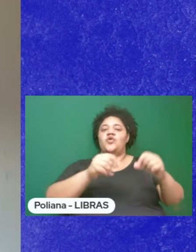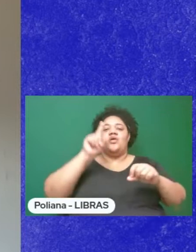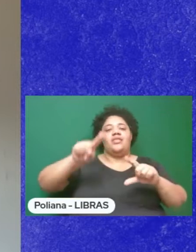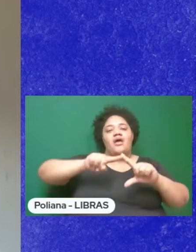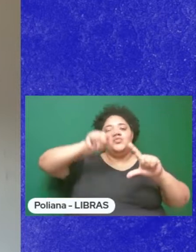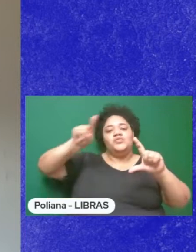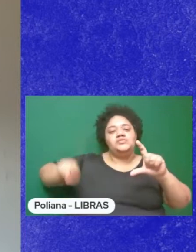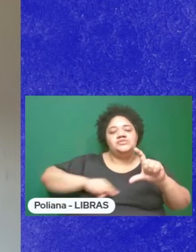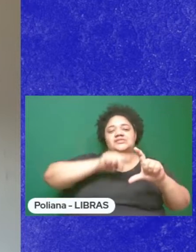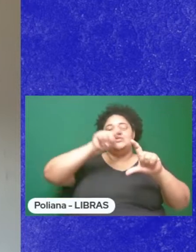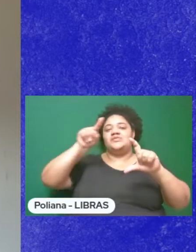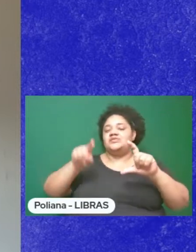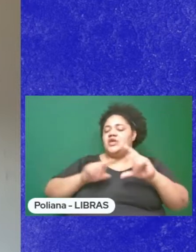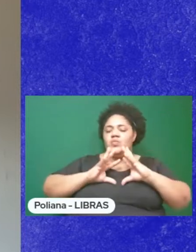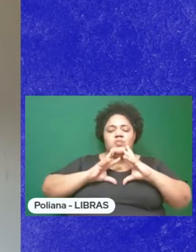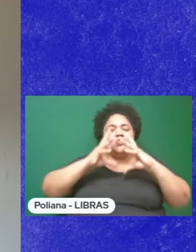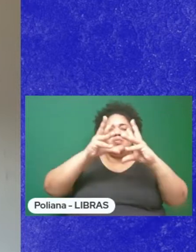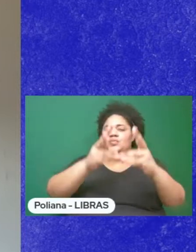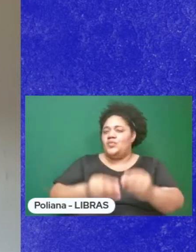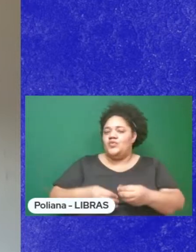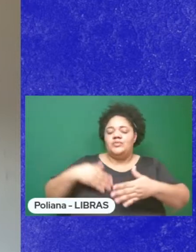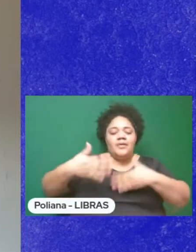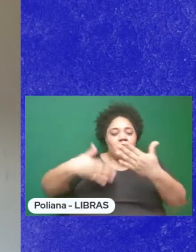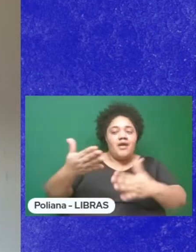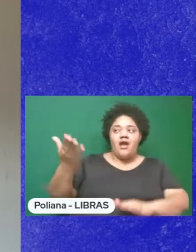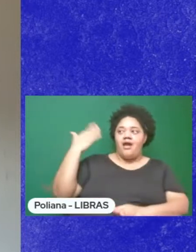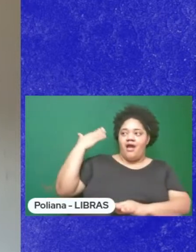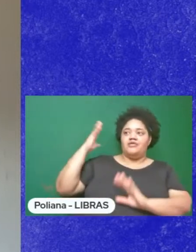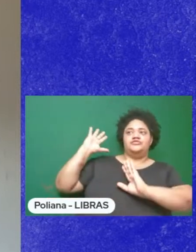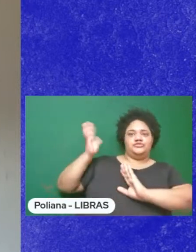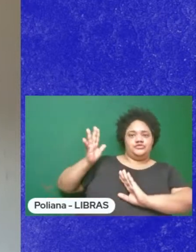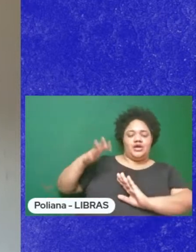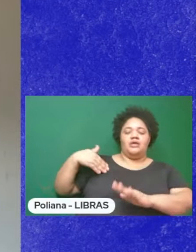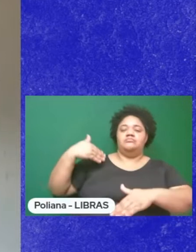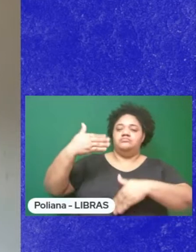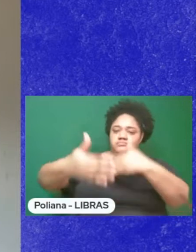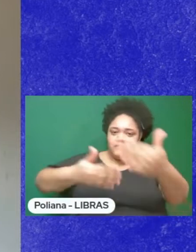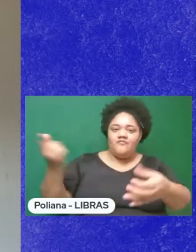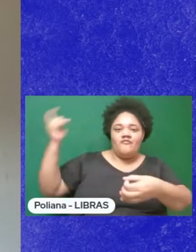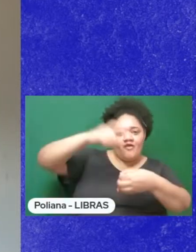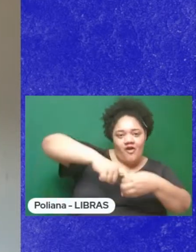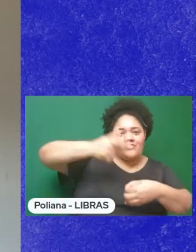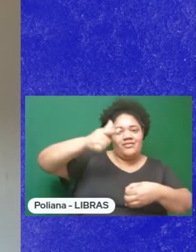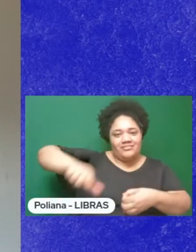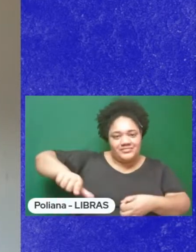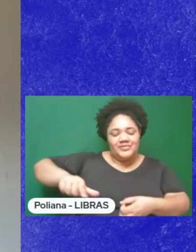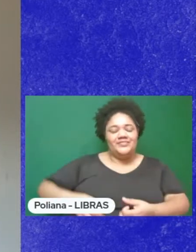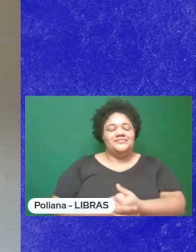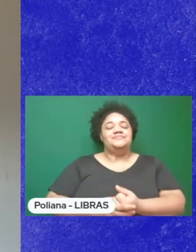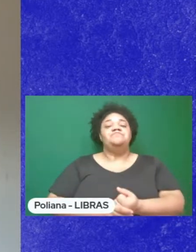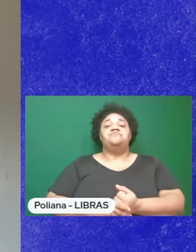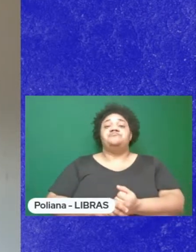Tudo é cíclico e se um dia foi, provavelmente um dia será, novamente. E acho que